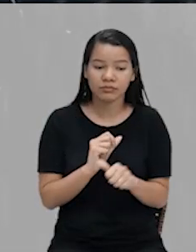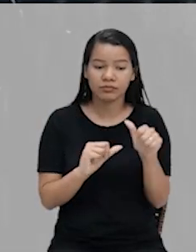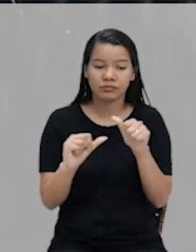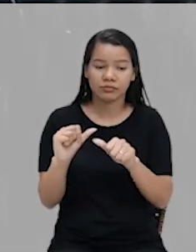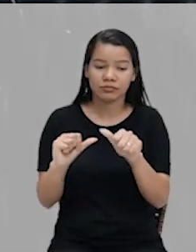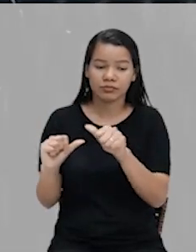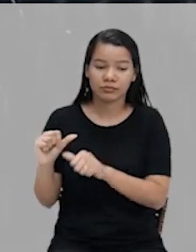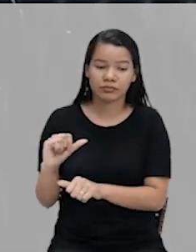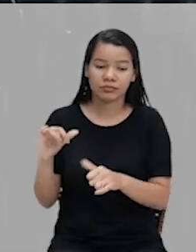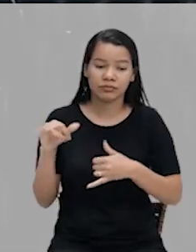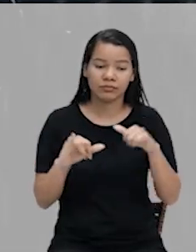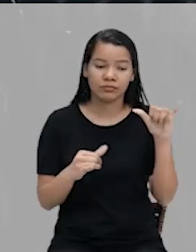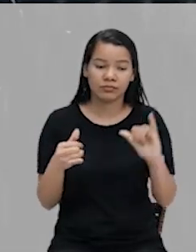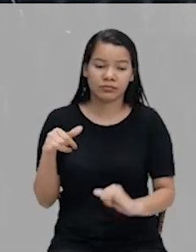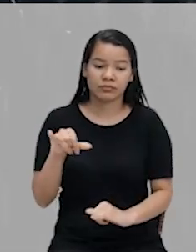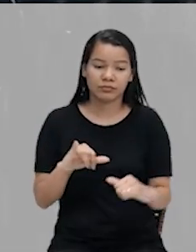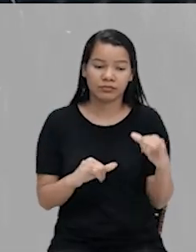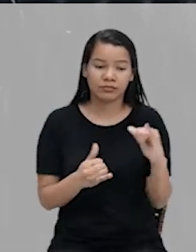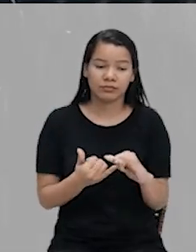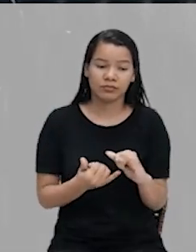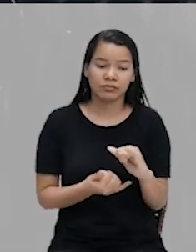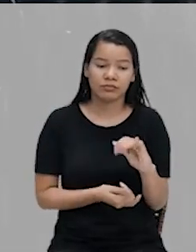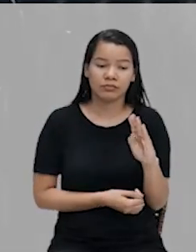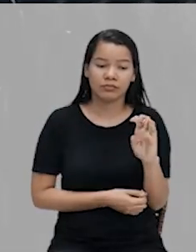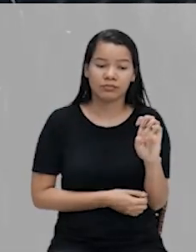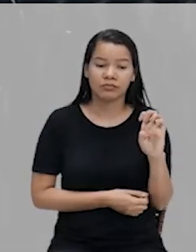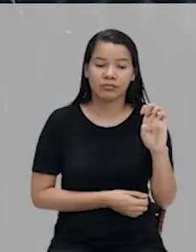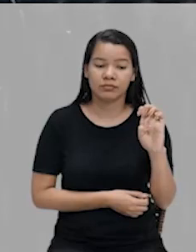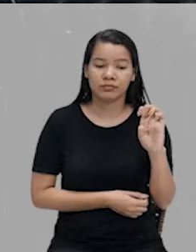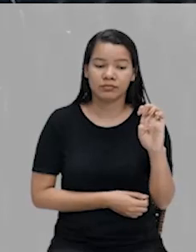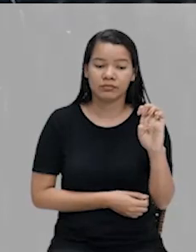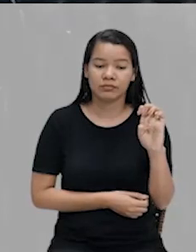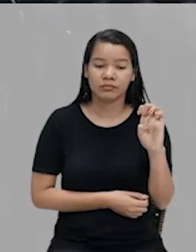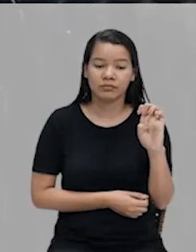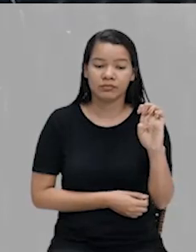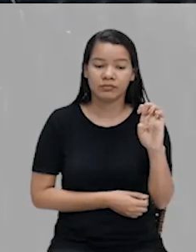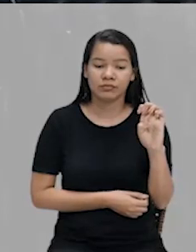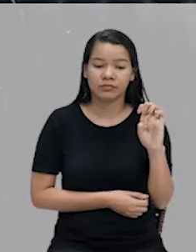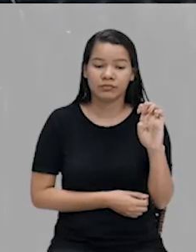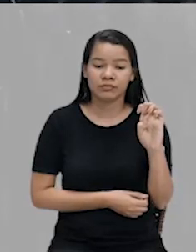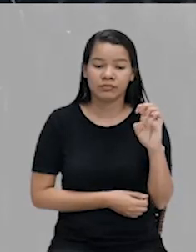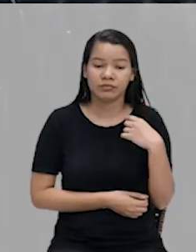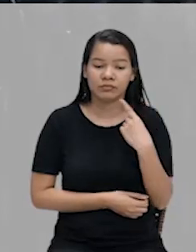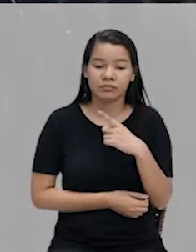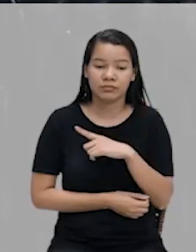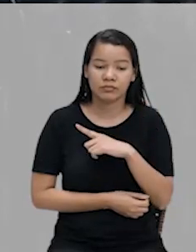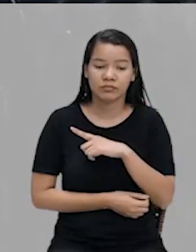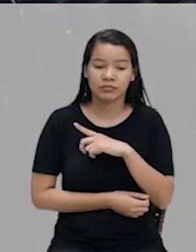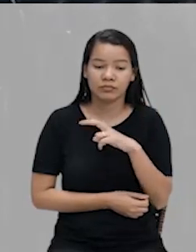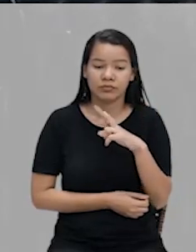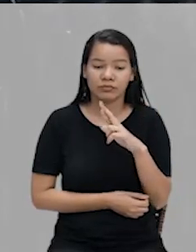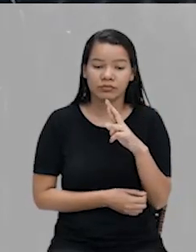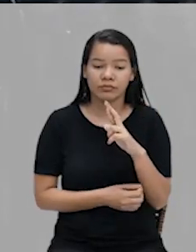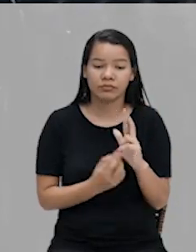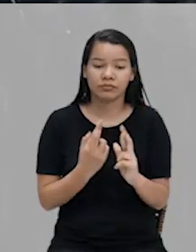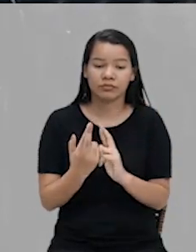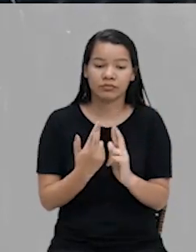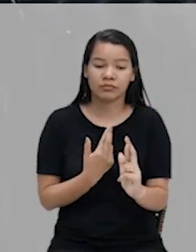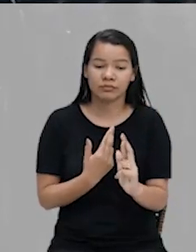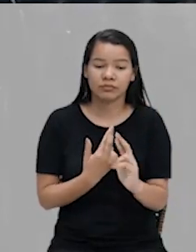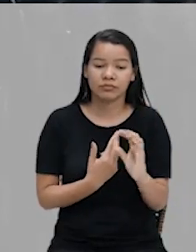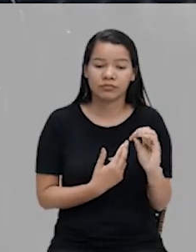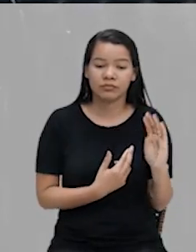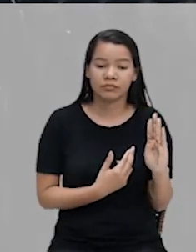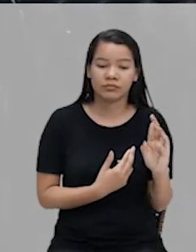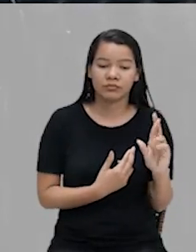transformação química. O escurecimento de um objeto de cobre, né? Nós temos aí uma reação do cobre com o oxigênio,